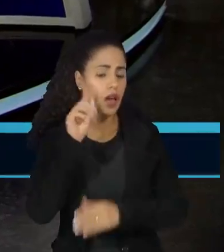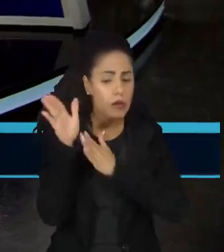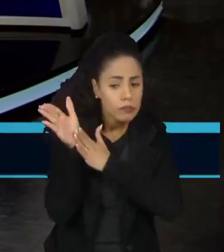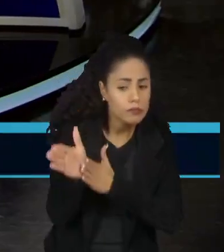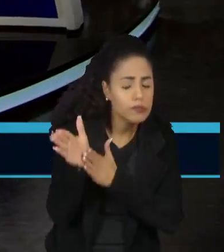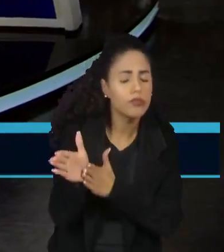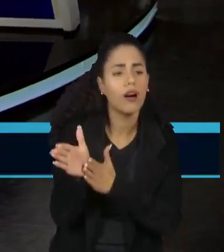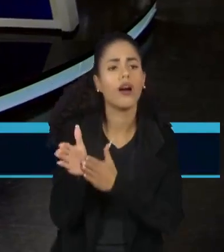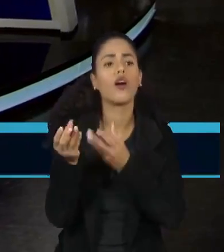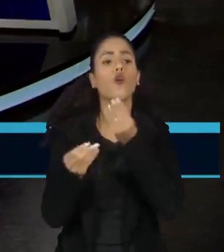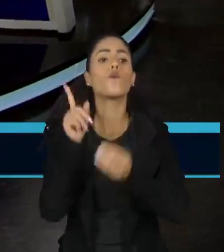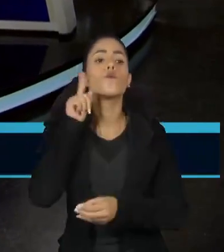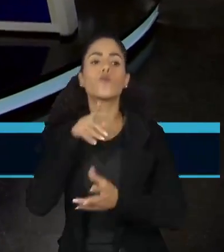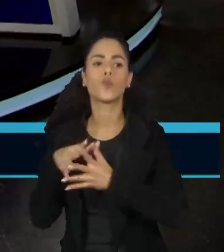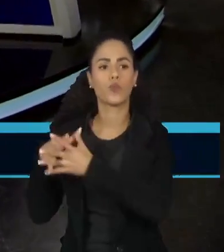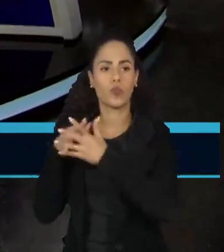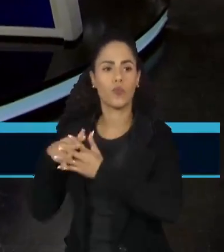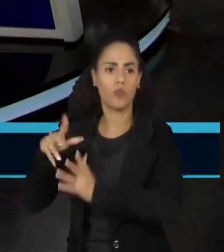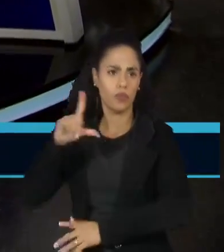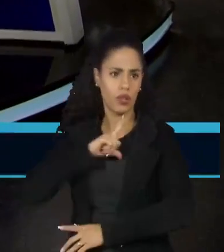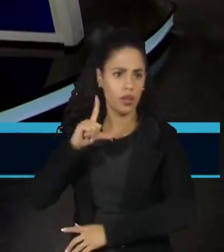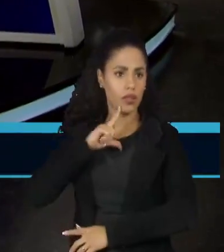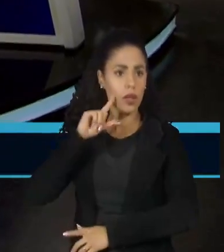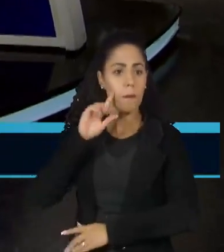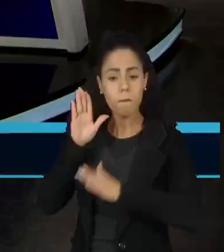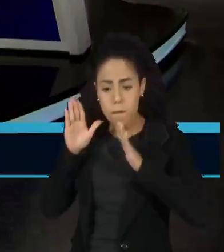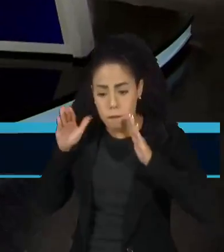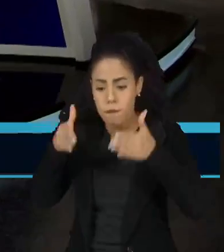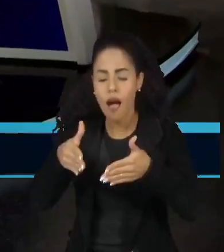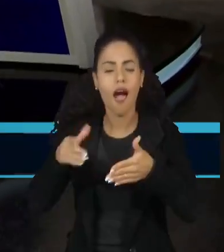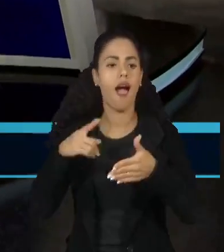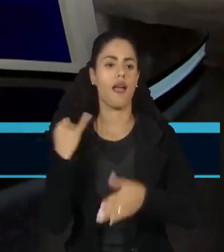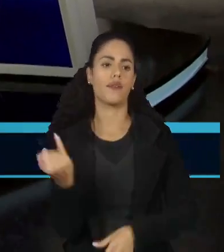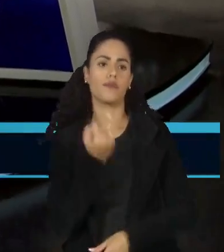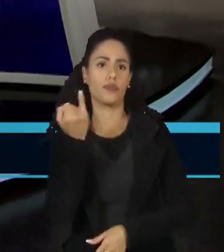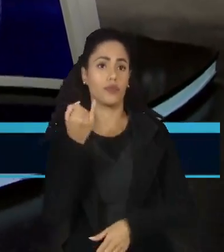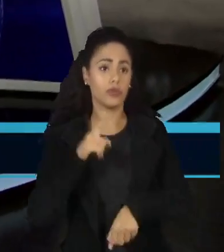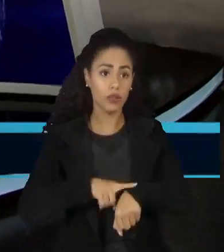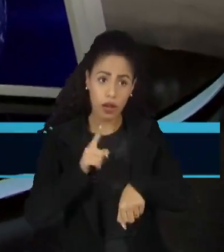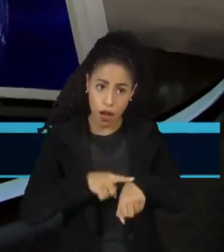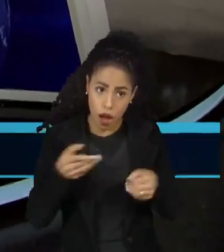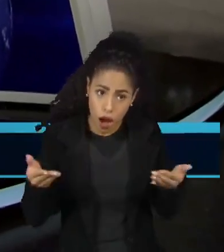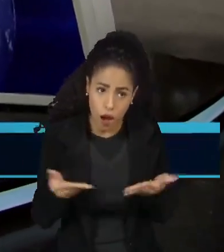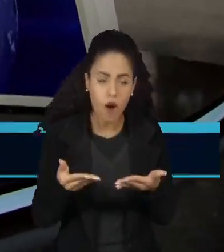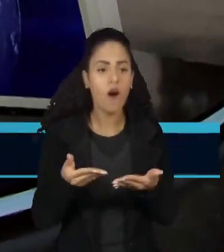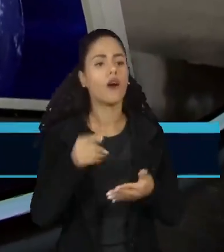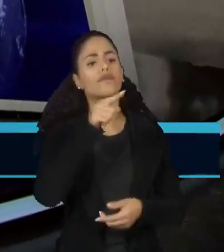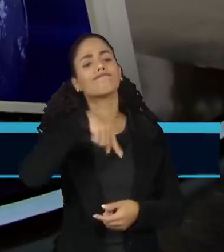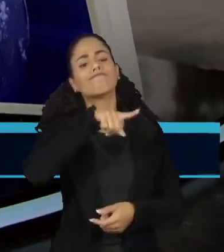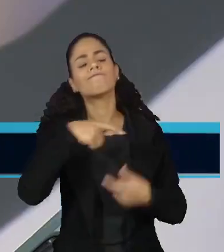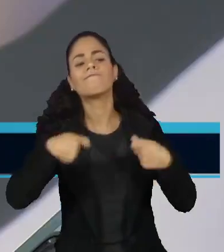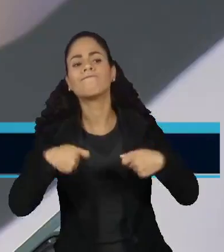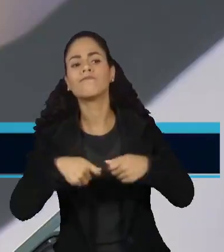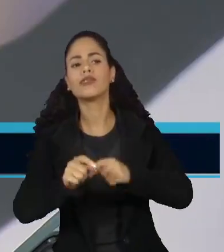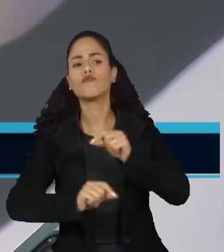é dado aos Estados Unidos, a direção dos Estados Unidos é muito importante. No momento em que você precisa